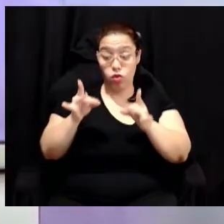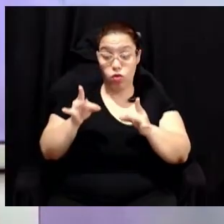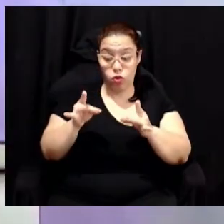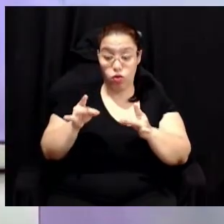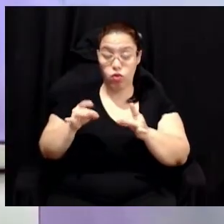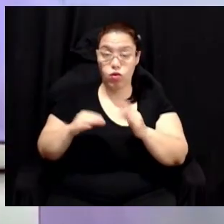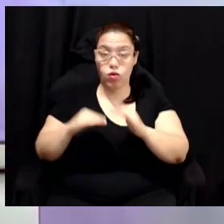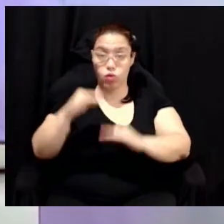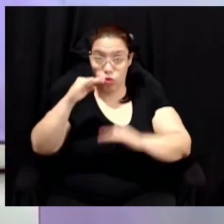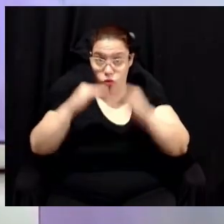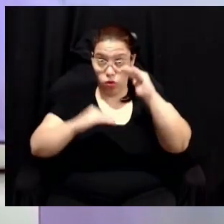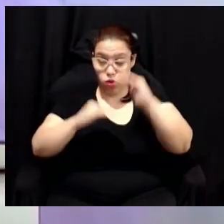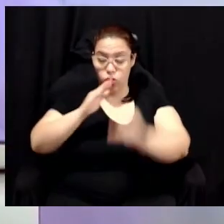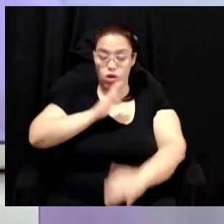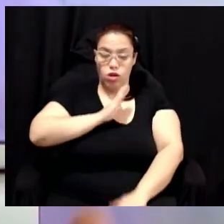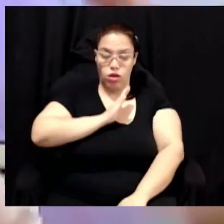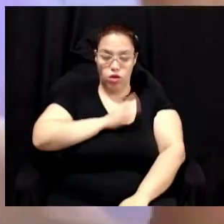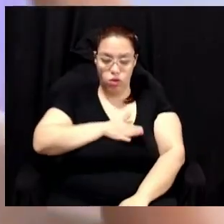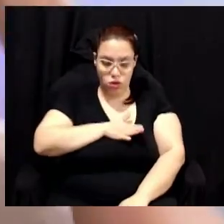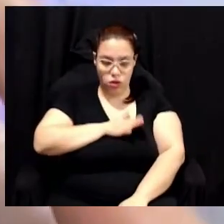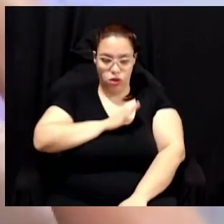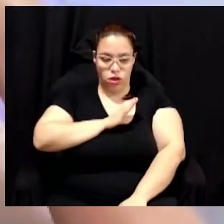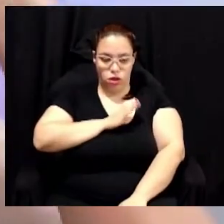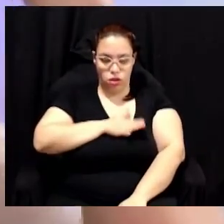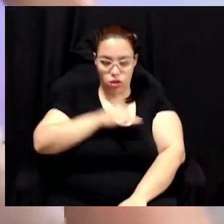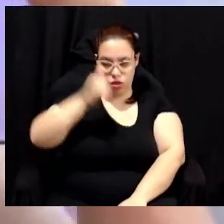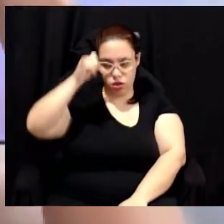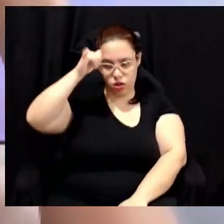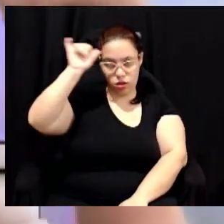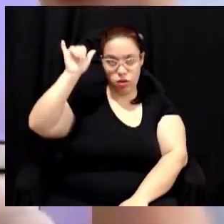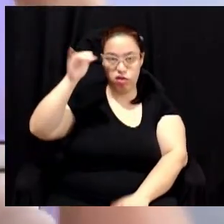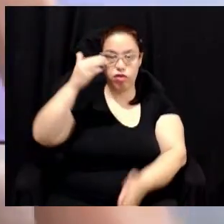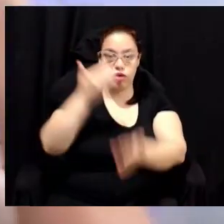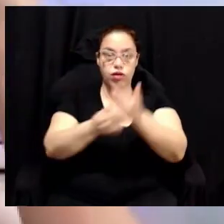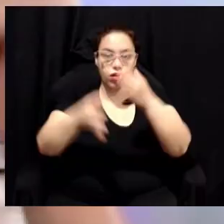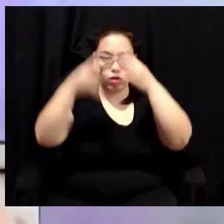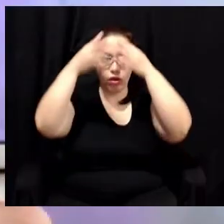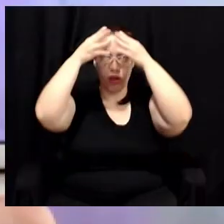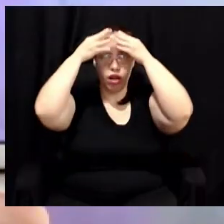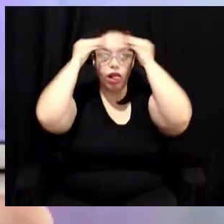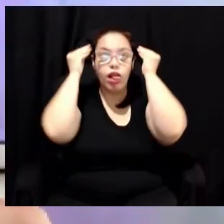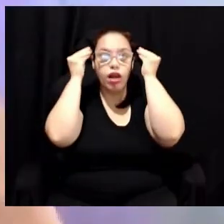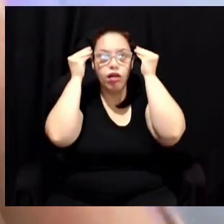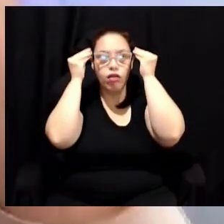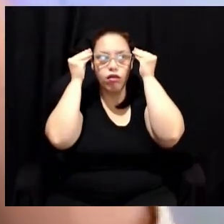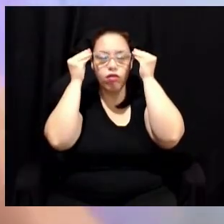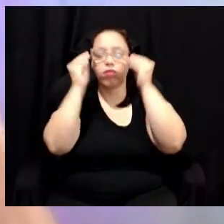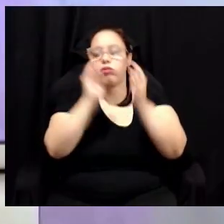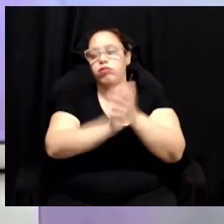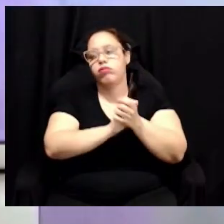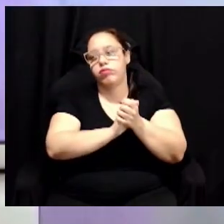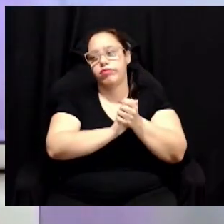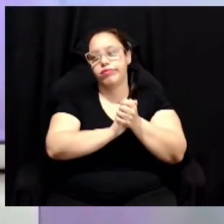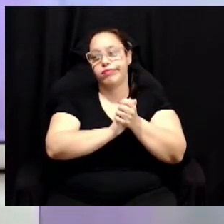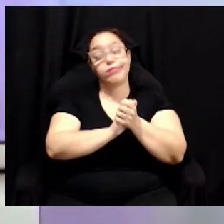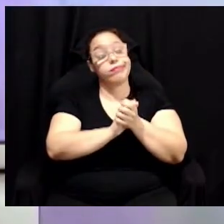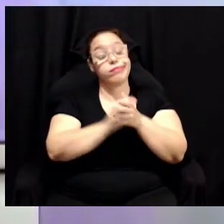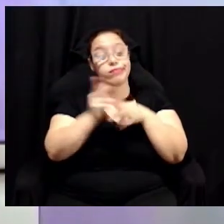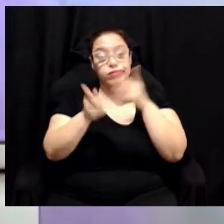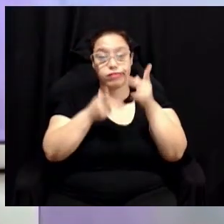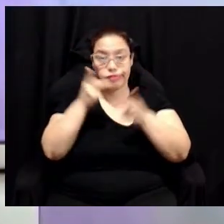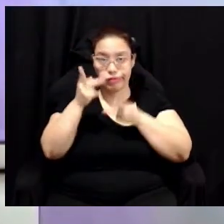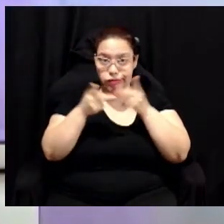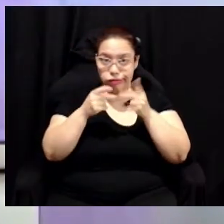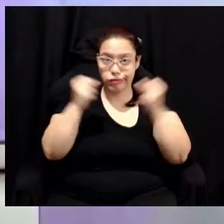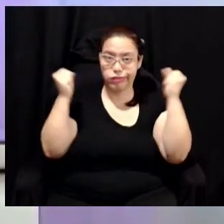aumentando e diminuindo a frequência cardíaca, isso evita essa perda de massa cinzenta do nosso cérebro. Então, quando a gente fala agora